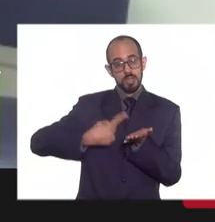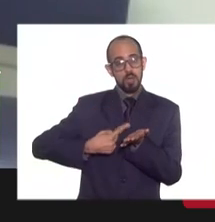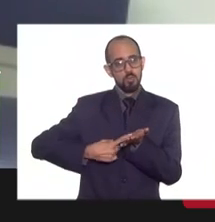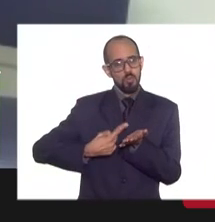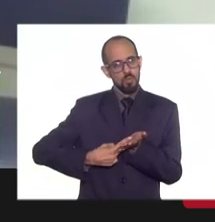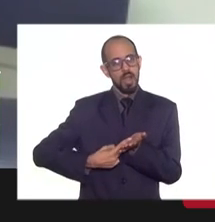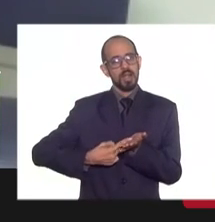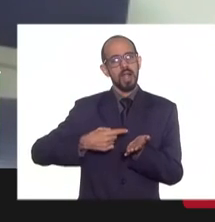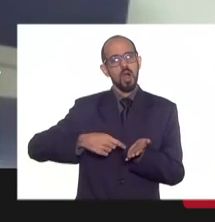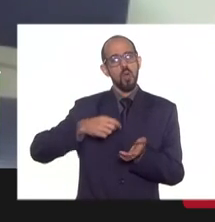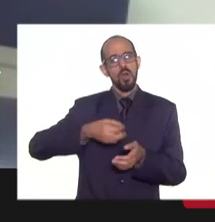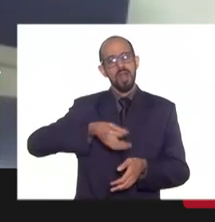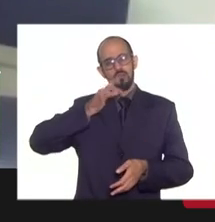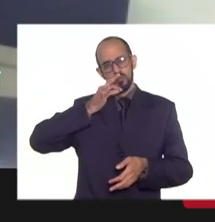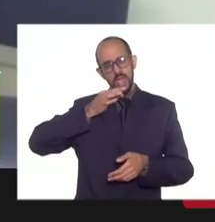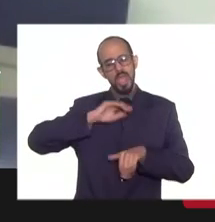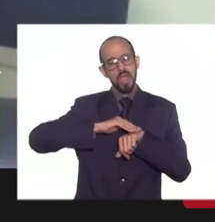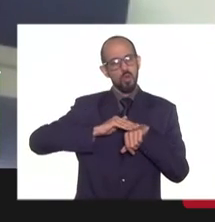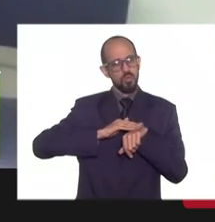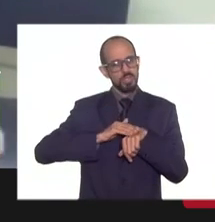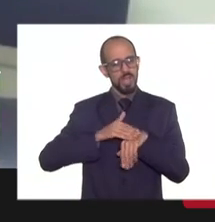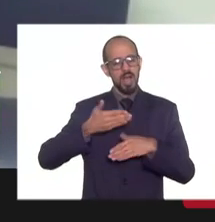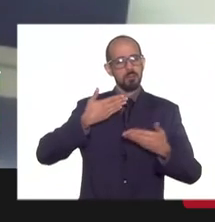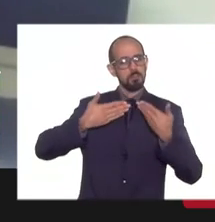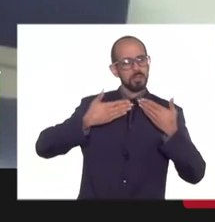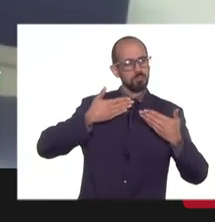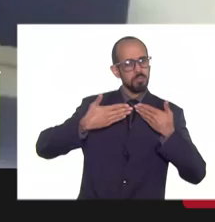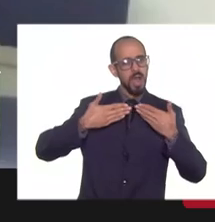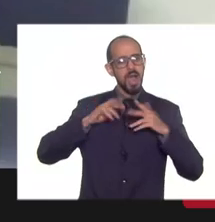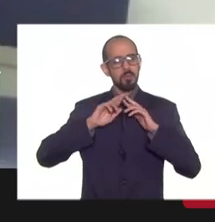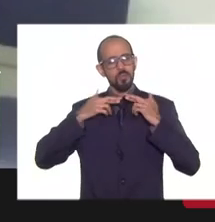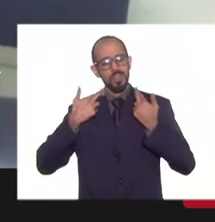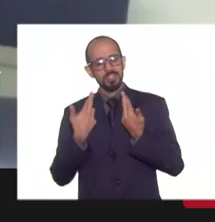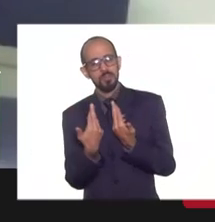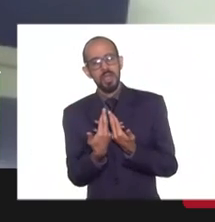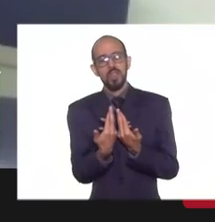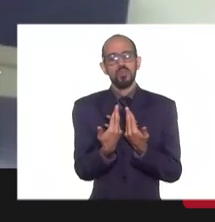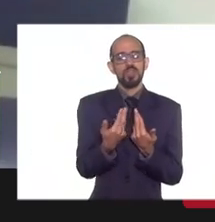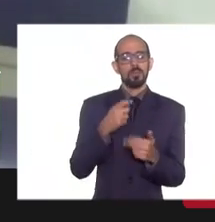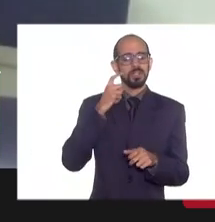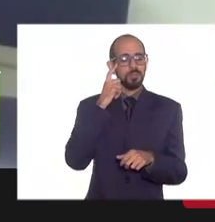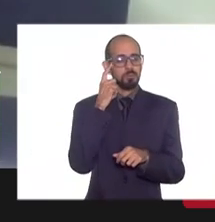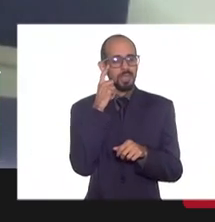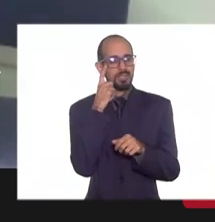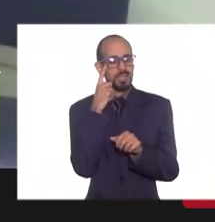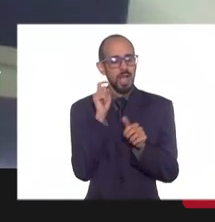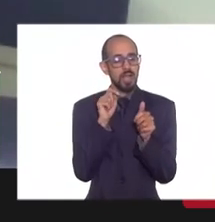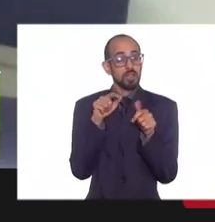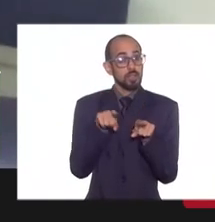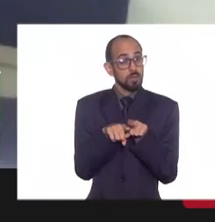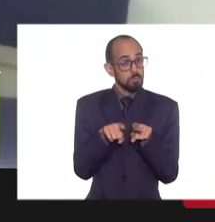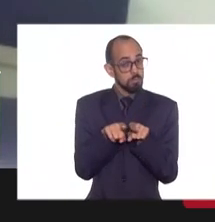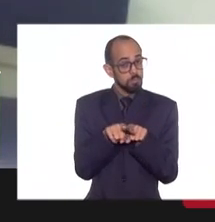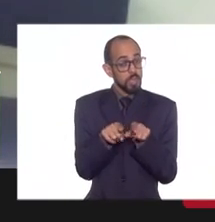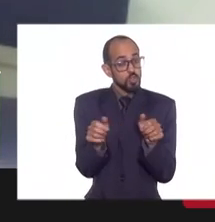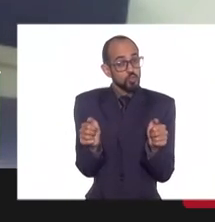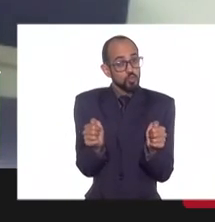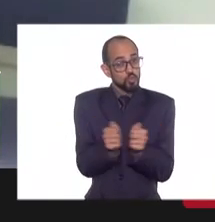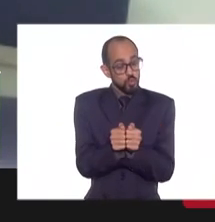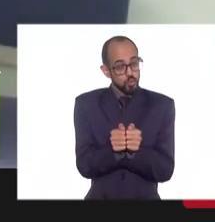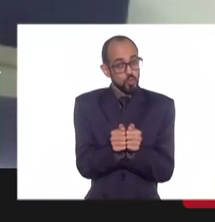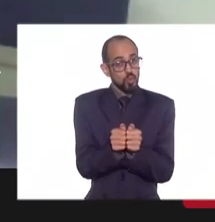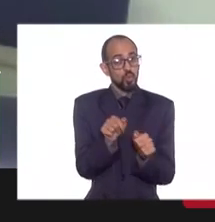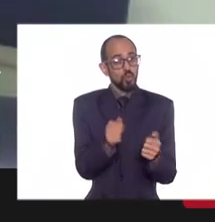marcar um café pra gente conversar pra gente se reunir pra gente estar pensando também né junto